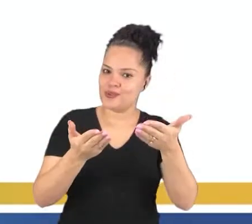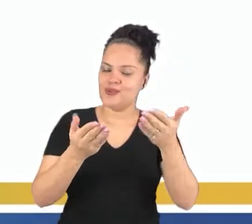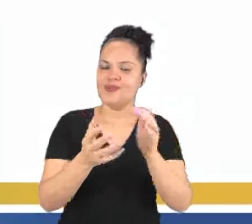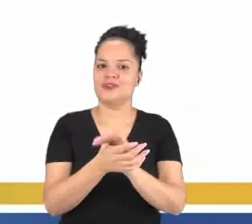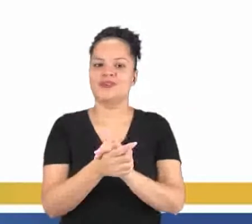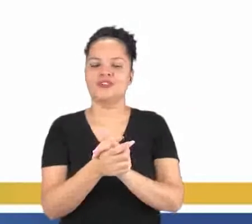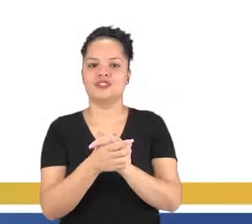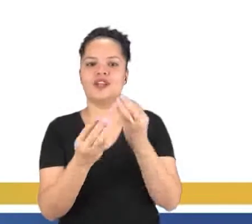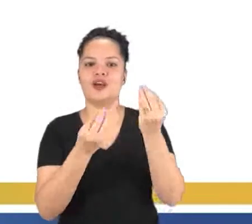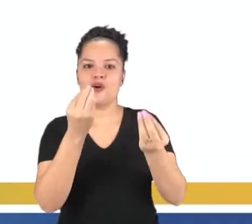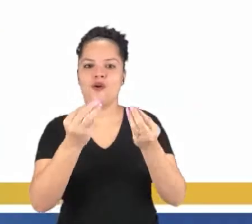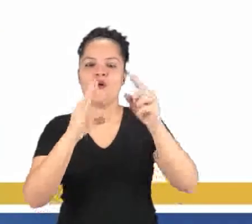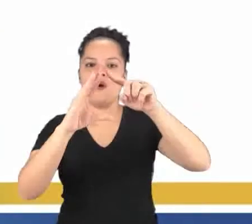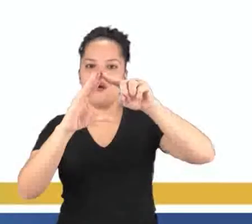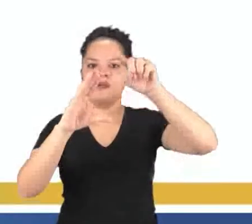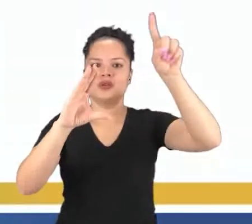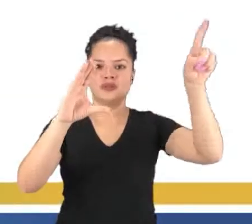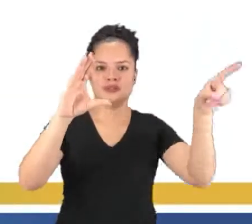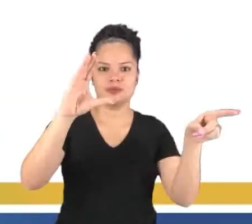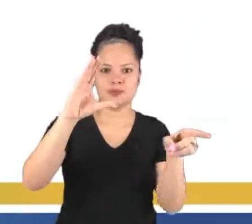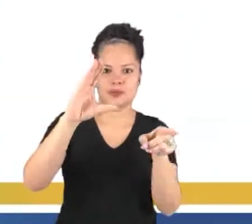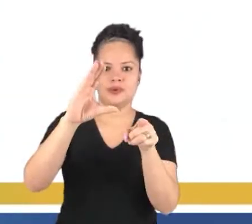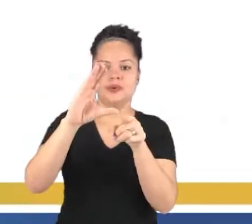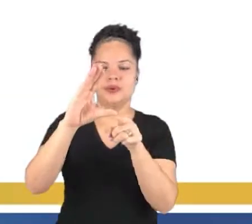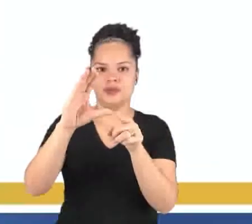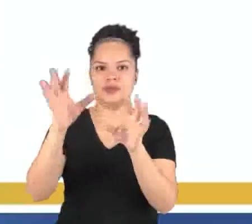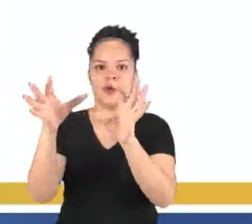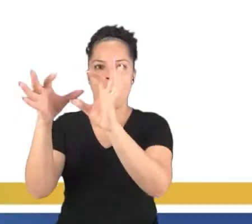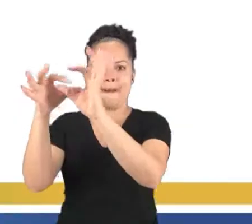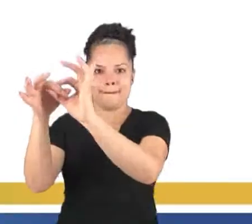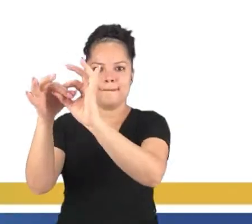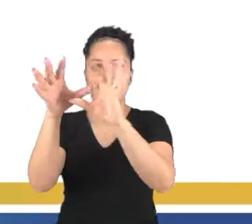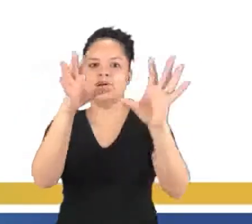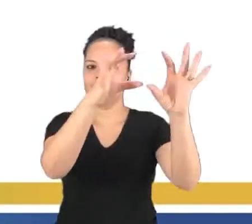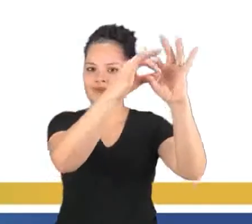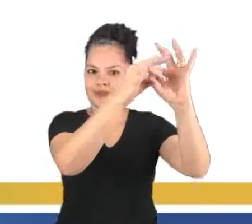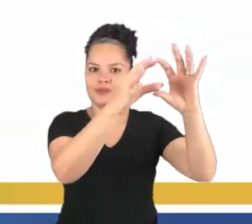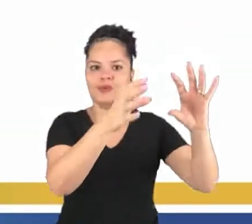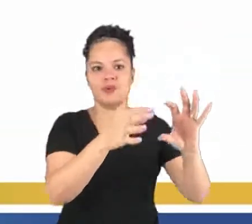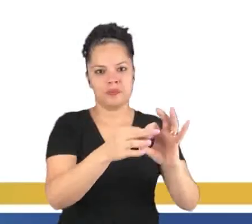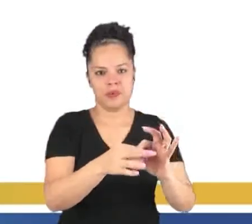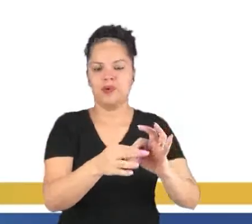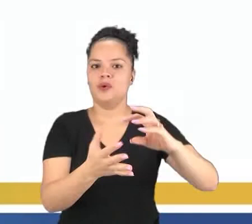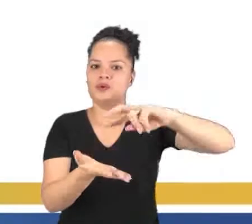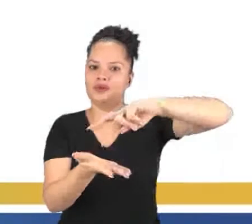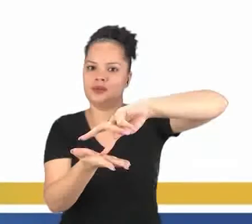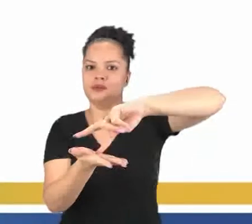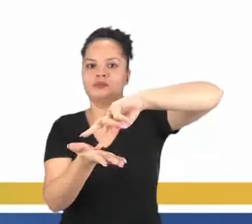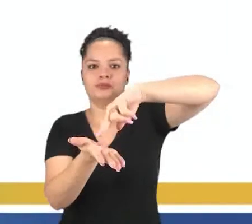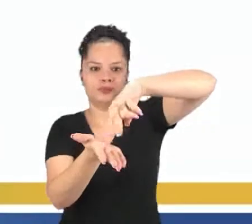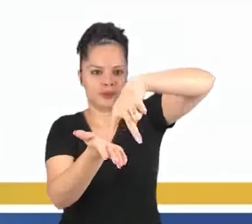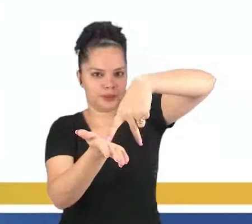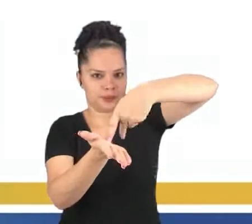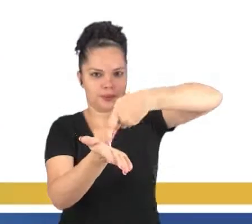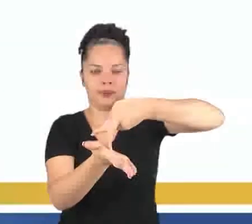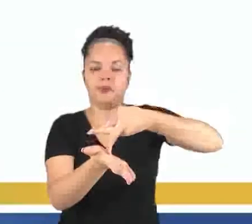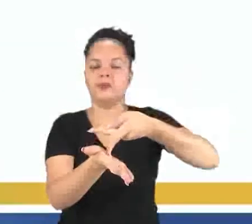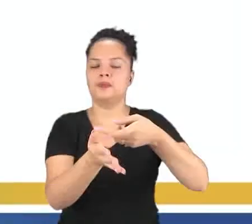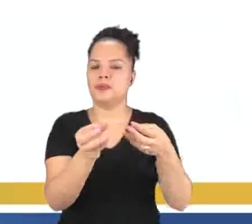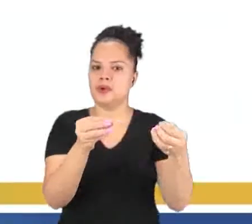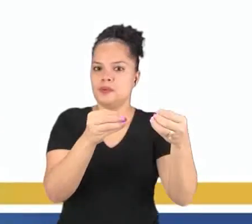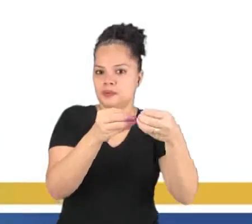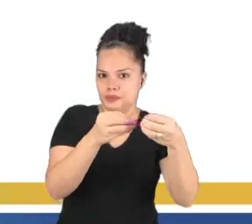de circunferência é a união de infinitos pontos, todos eles que estão à mesma distância de um